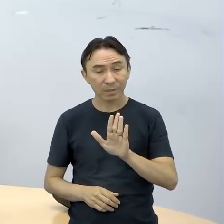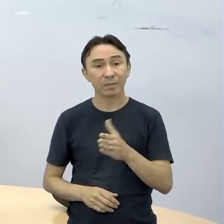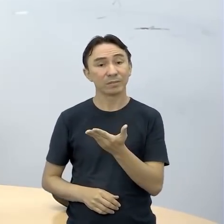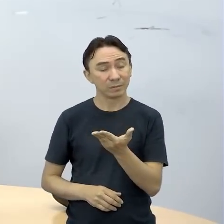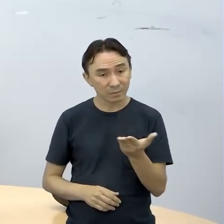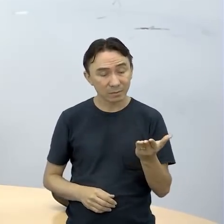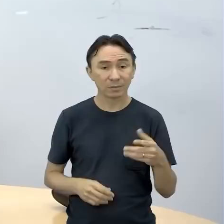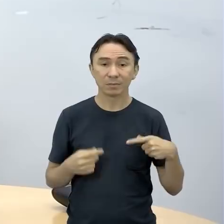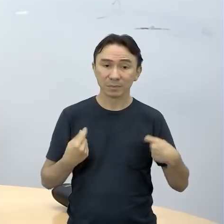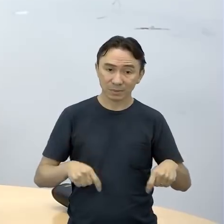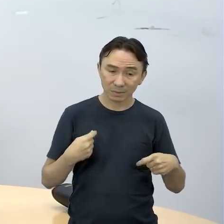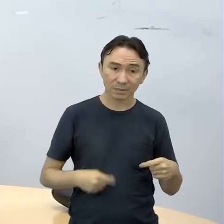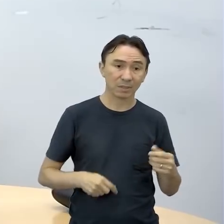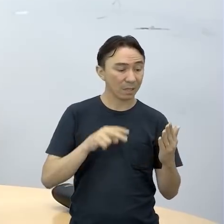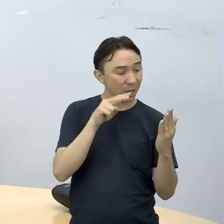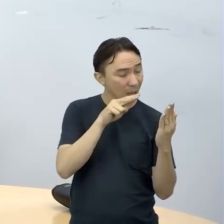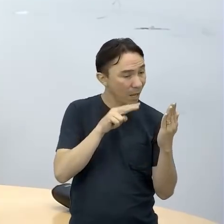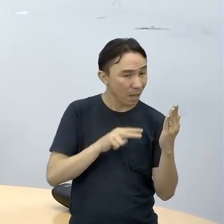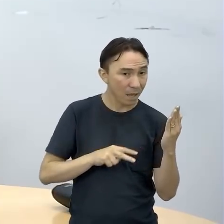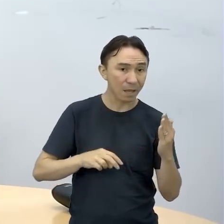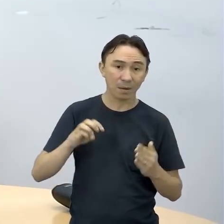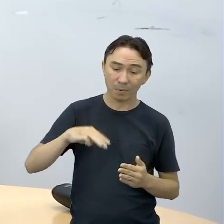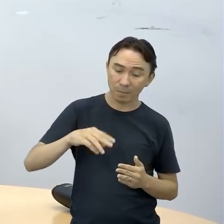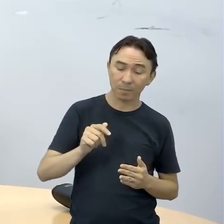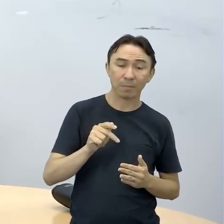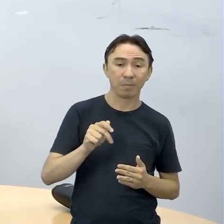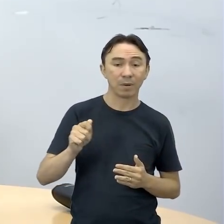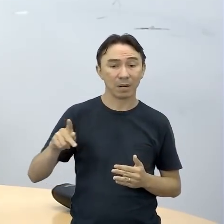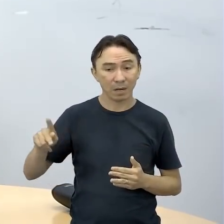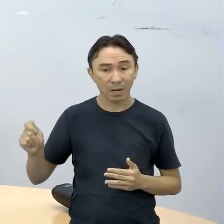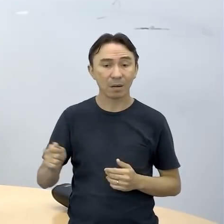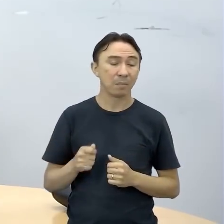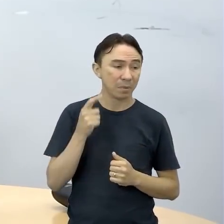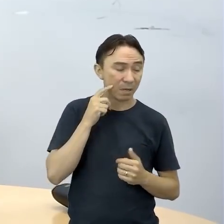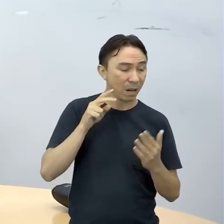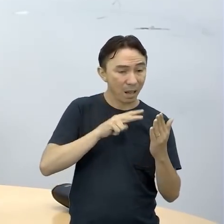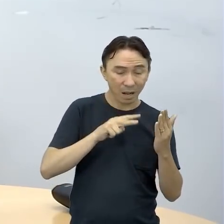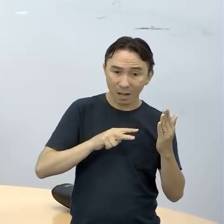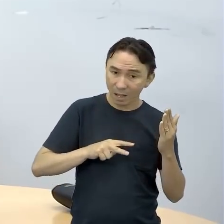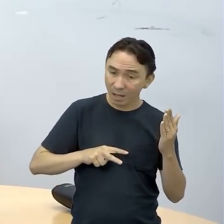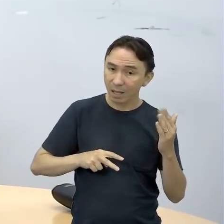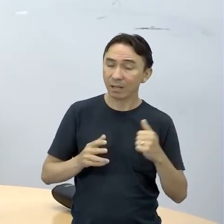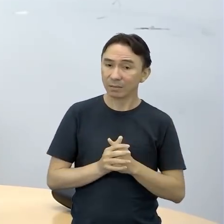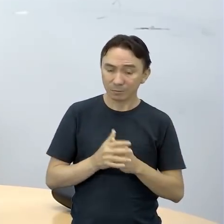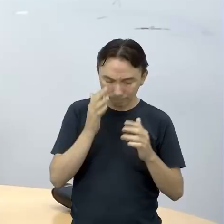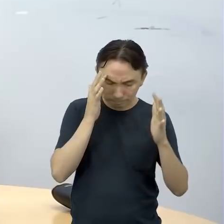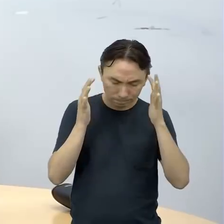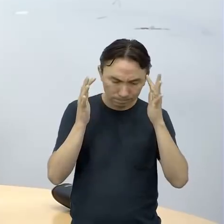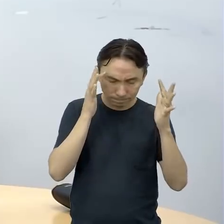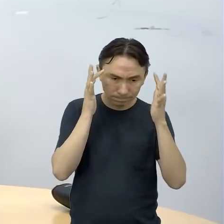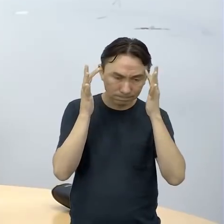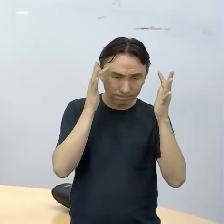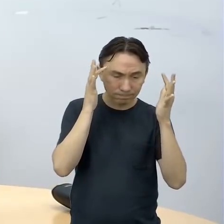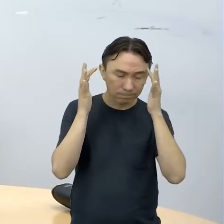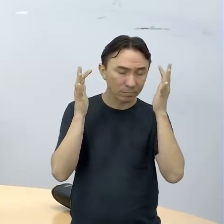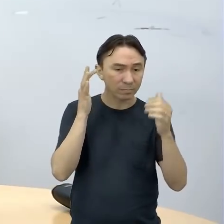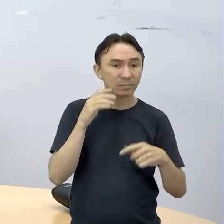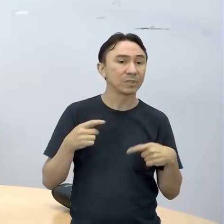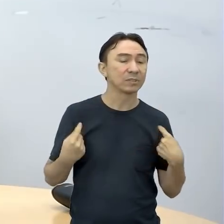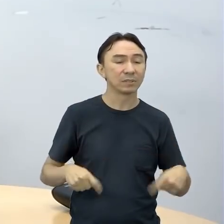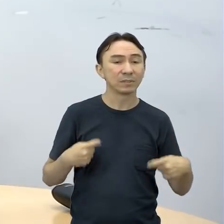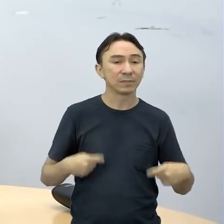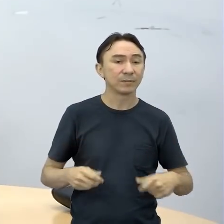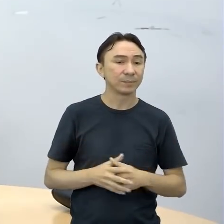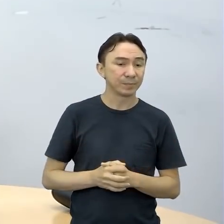lida mais detalhada no mapa, darem uma pensada com mais detalhes a respeito disso tudo e